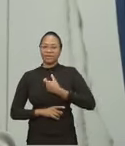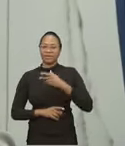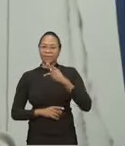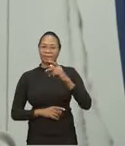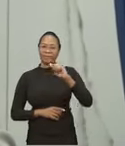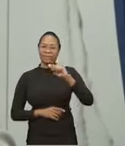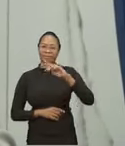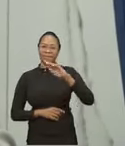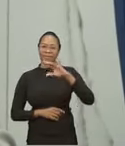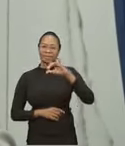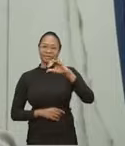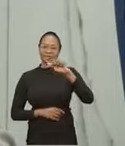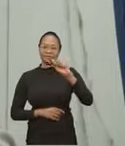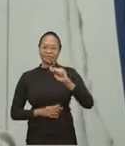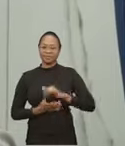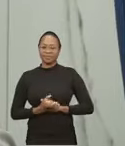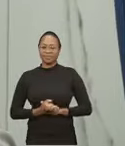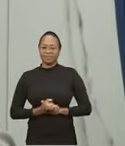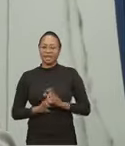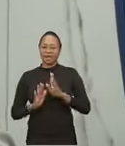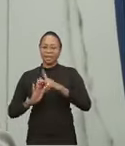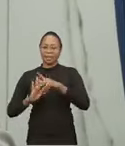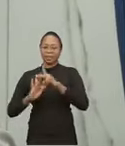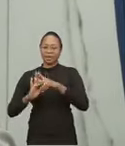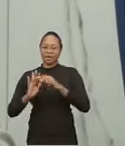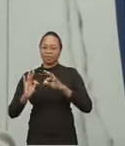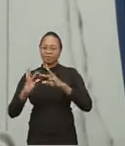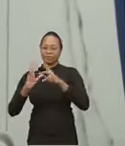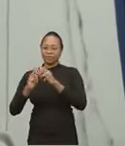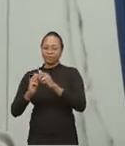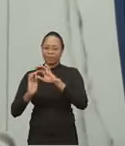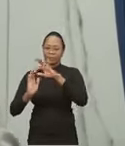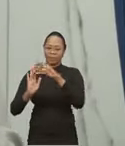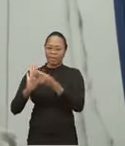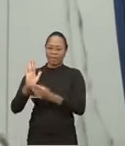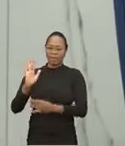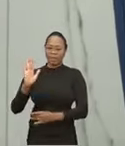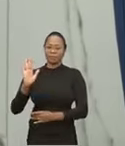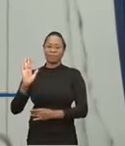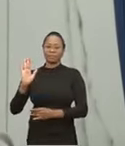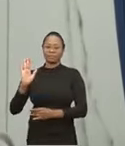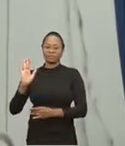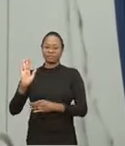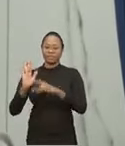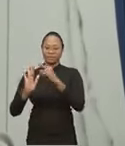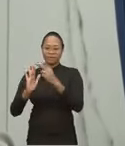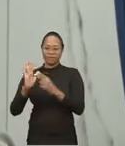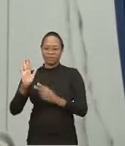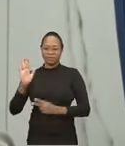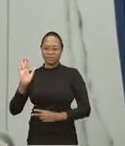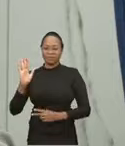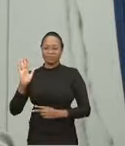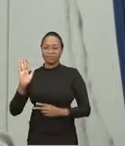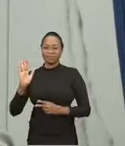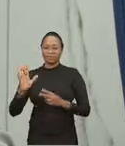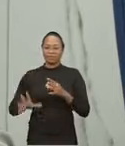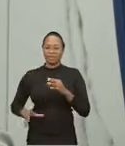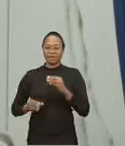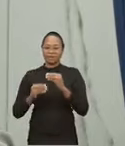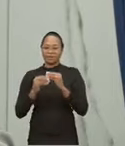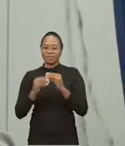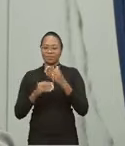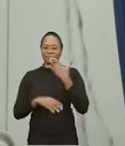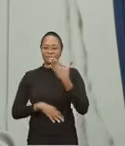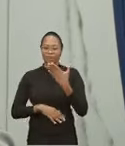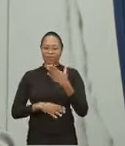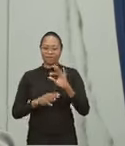Patrícia Galvão Silva Lima. Projeto, todos os projetos de resolução lidos, vem acompanhado do parecer